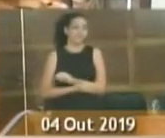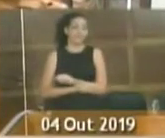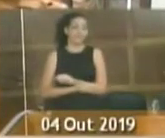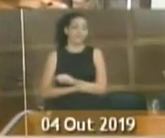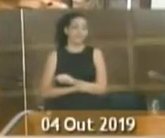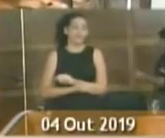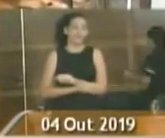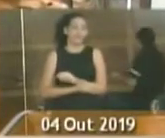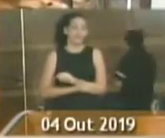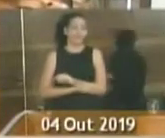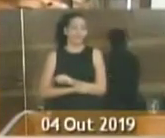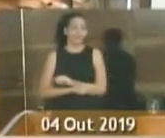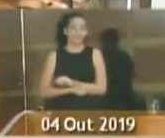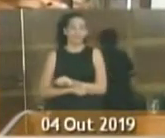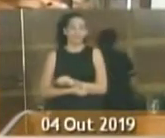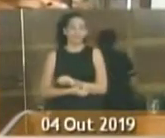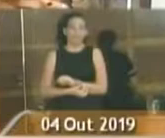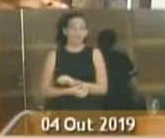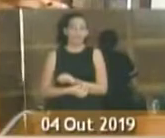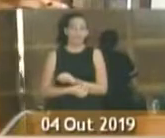Vamos animar vocês aí, ó.